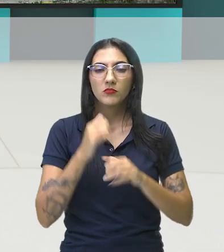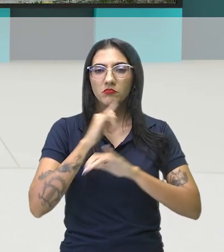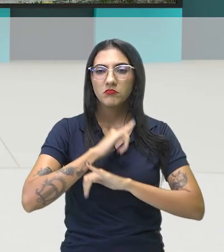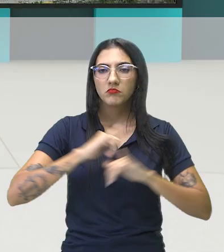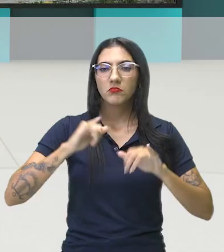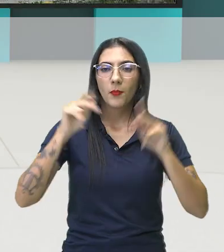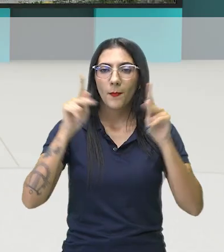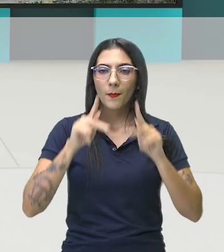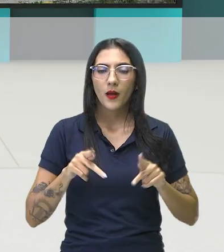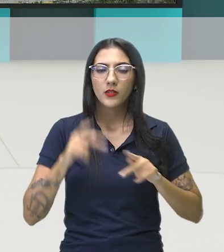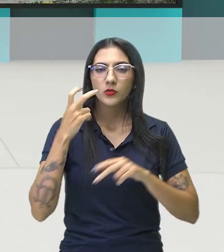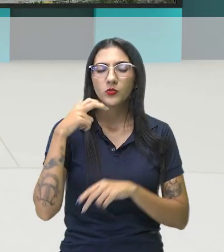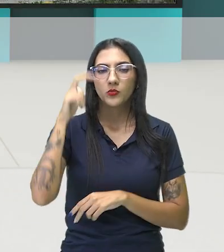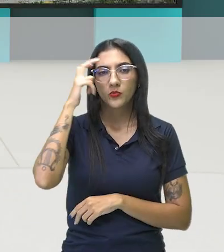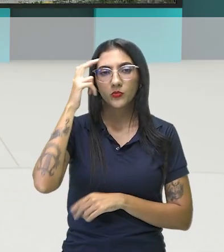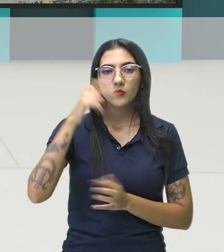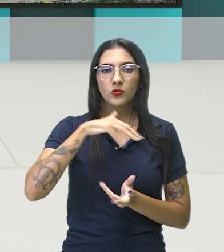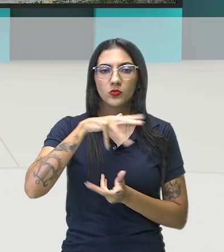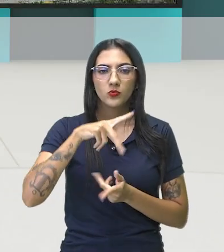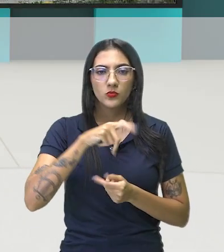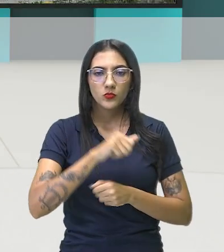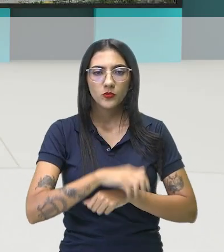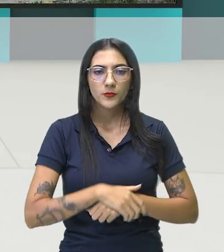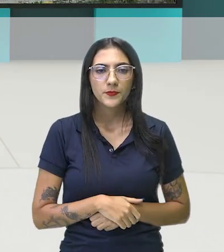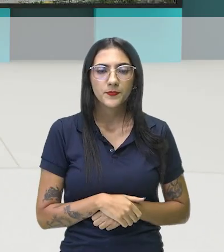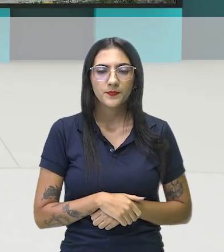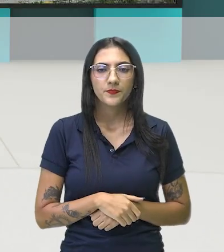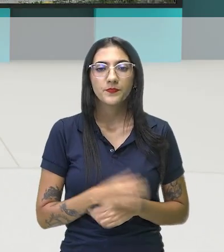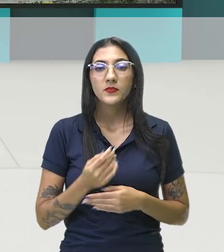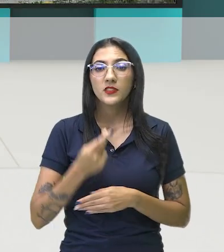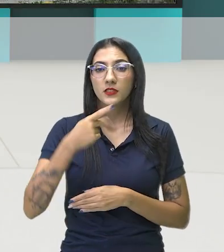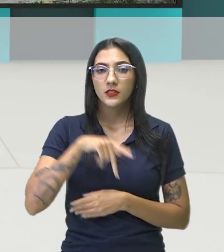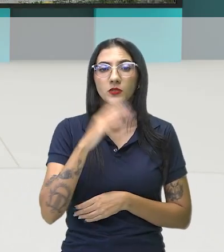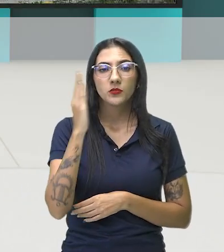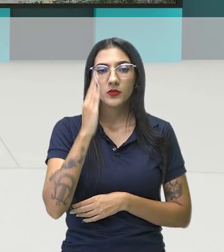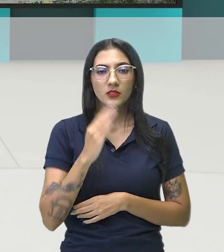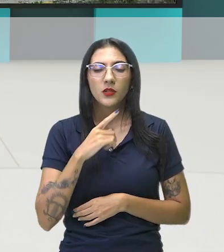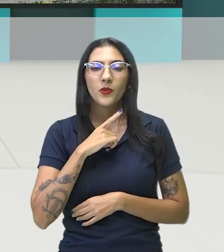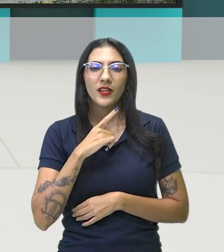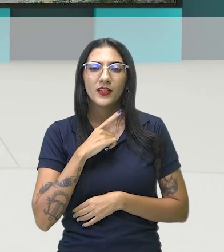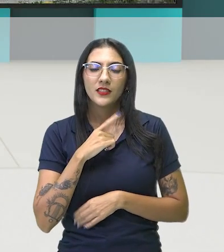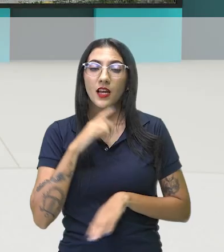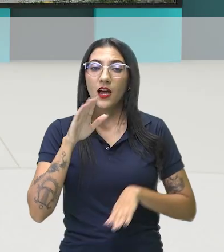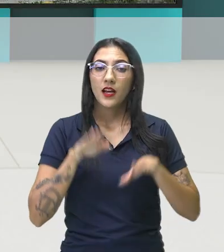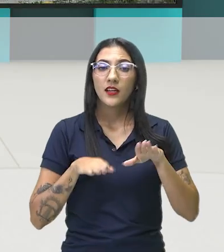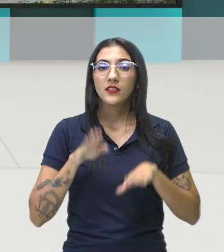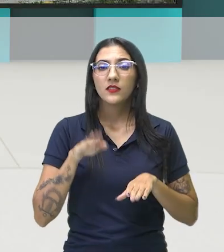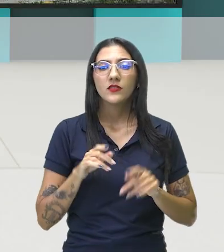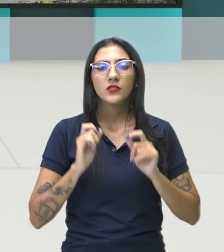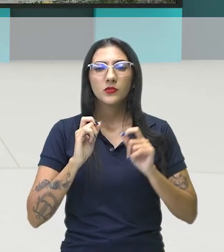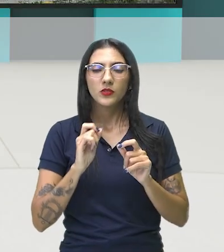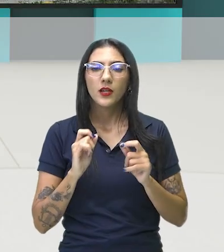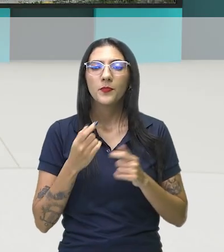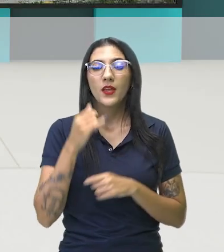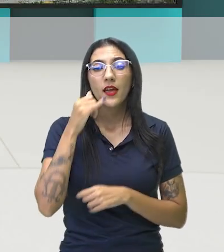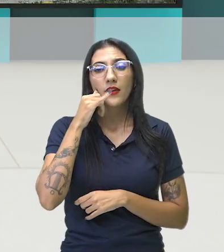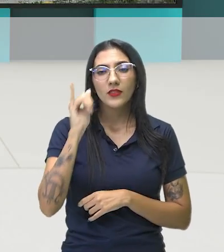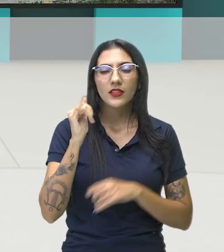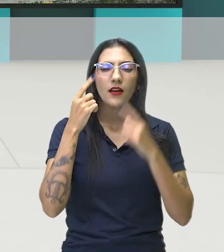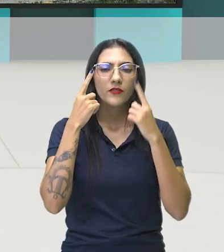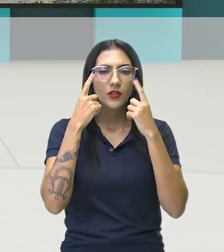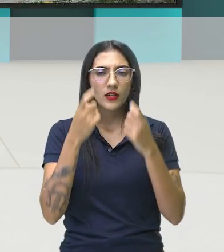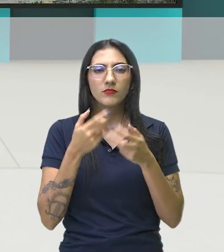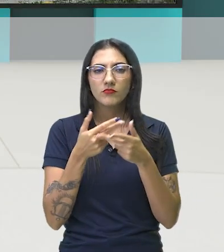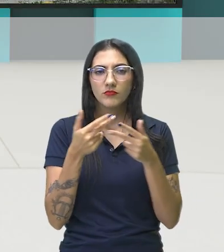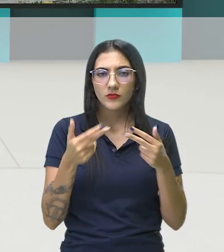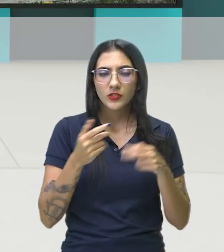cultura de paz pelo mundo. É quando a arte do brasileiro endossa e muitas vezes ecoa mensagens de fraternidade e não